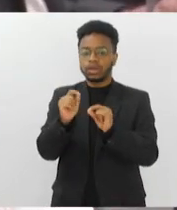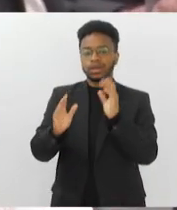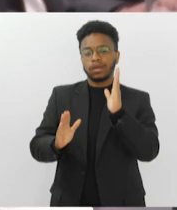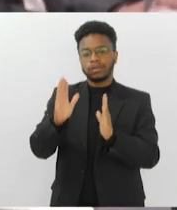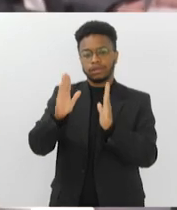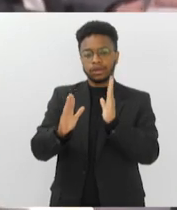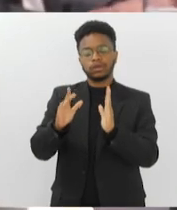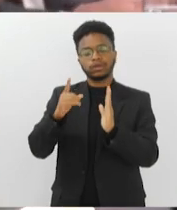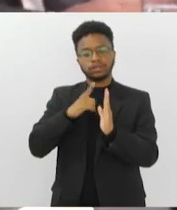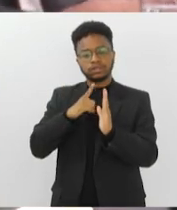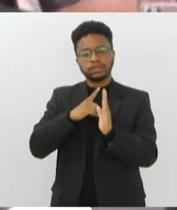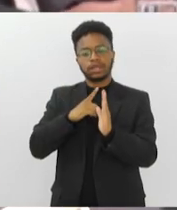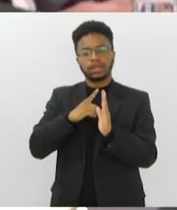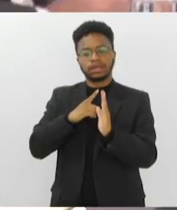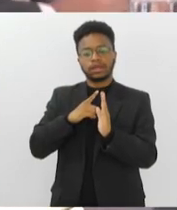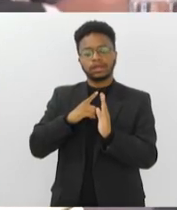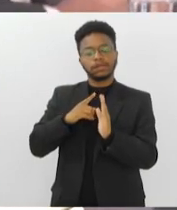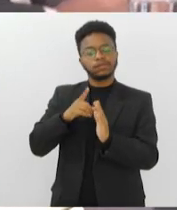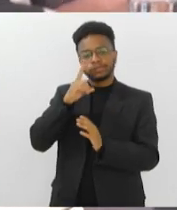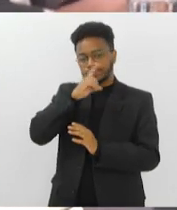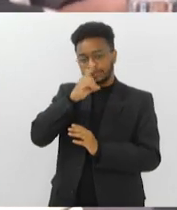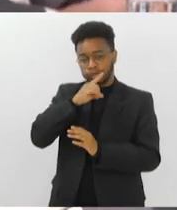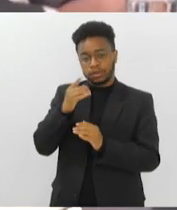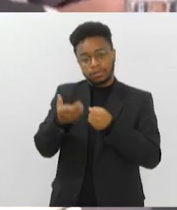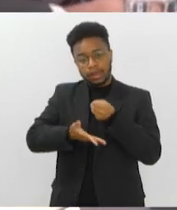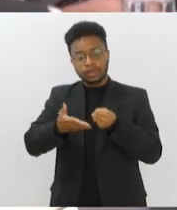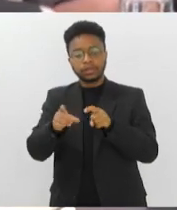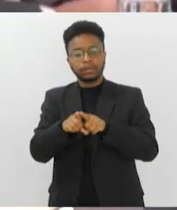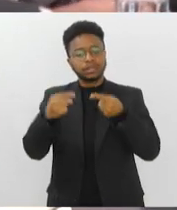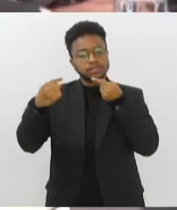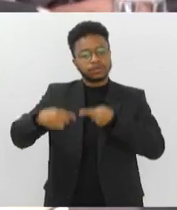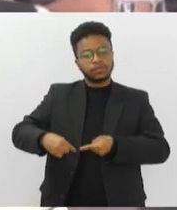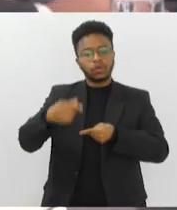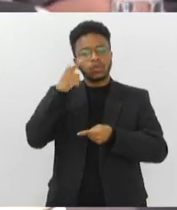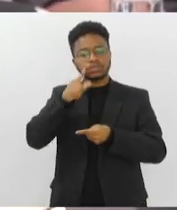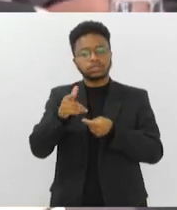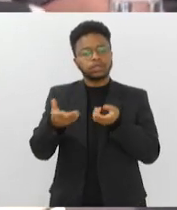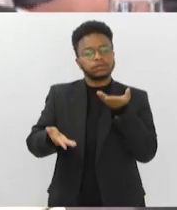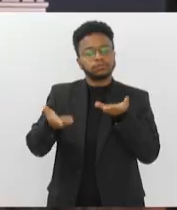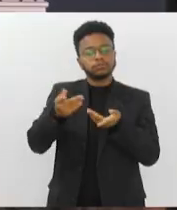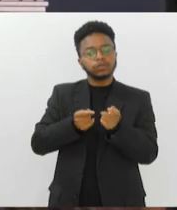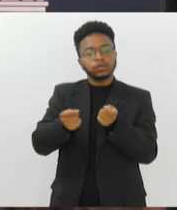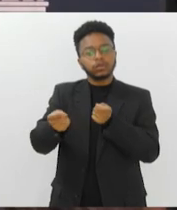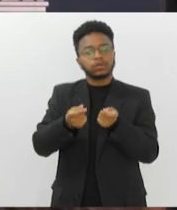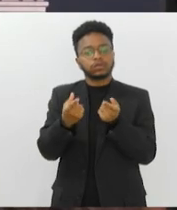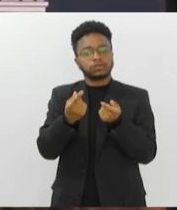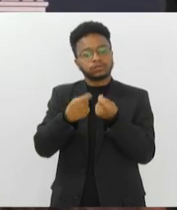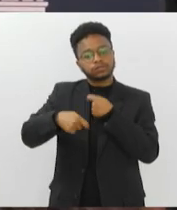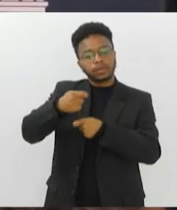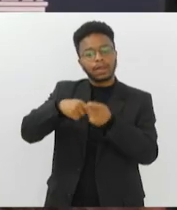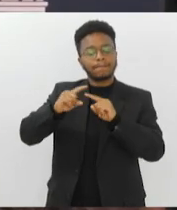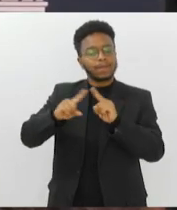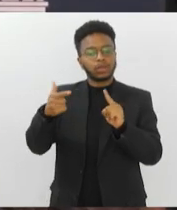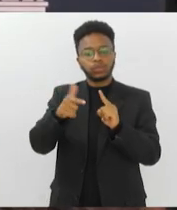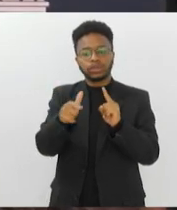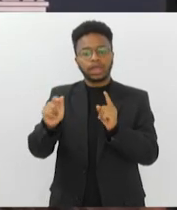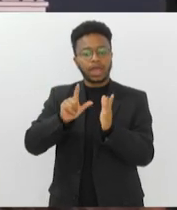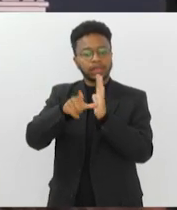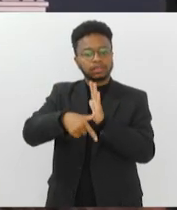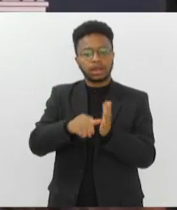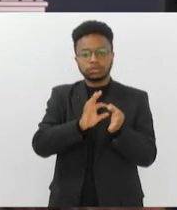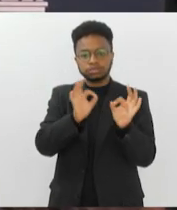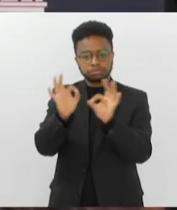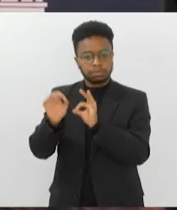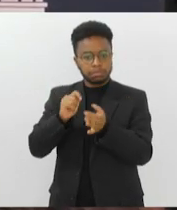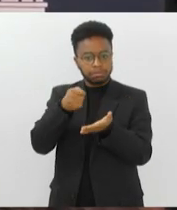de déficit primário e todo o desafio para equilibrar as contas do estado, não vai haver atrasos em pagamentos